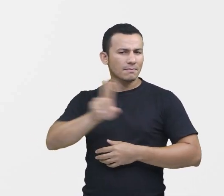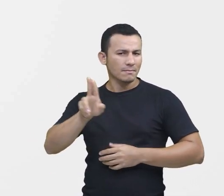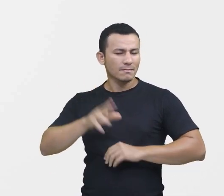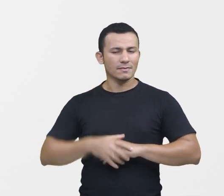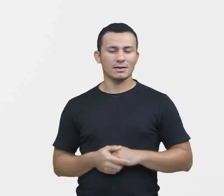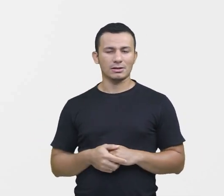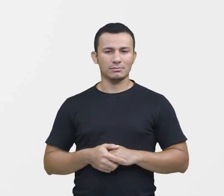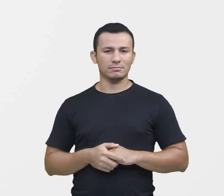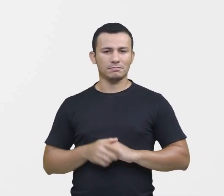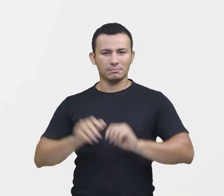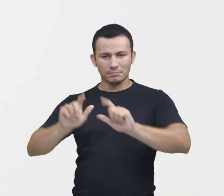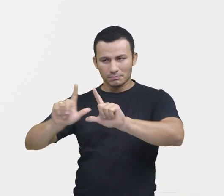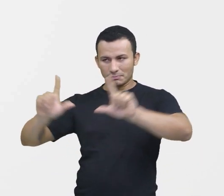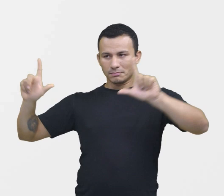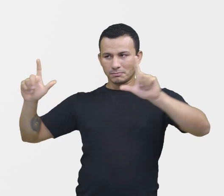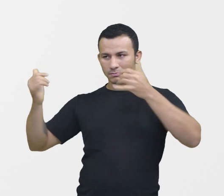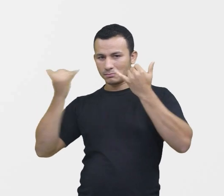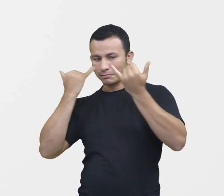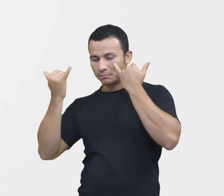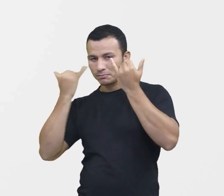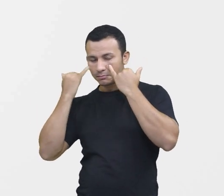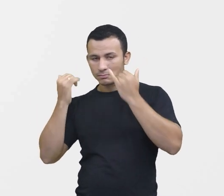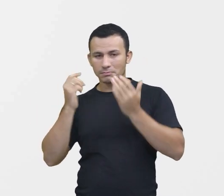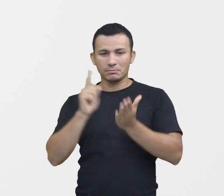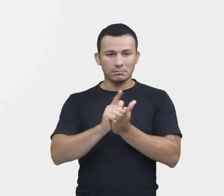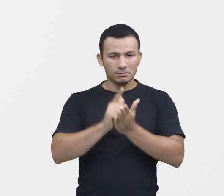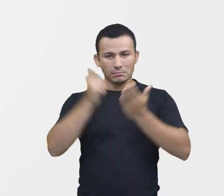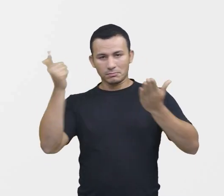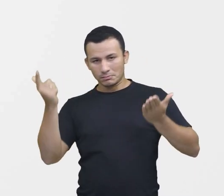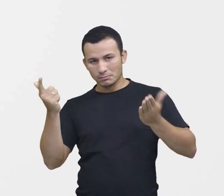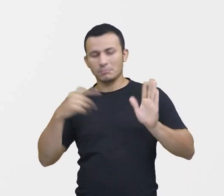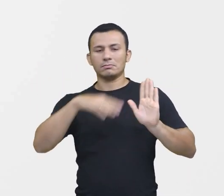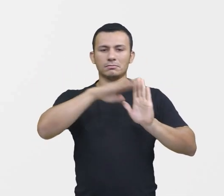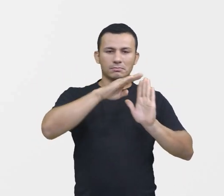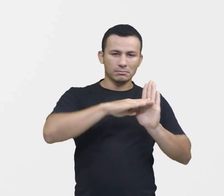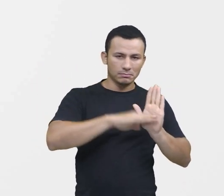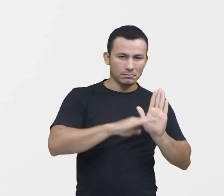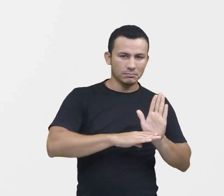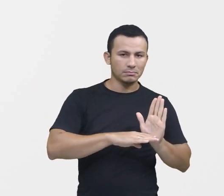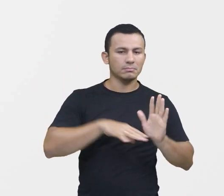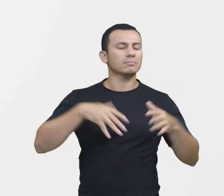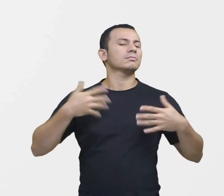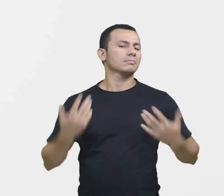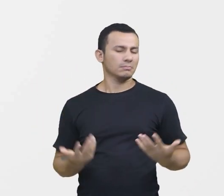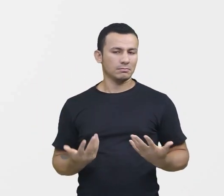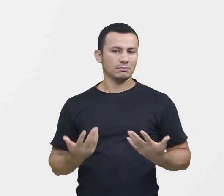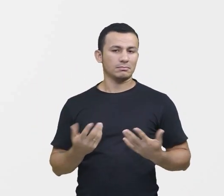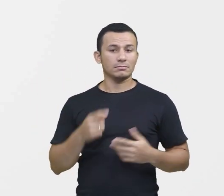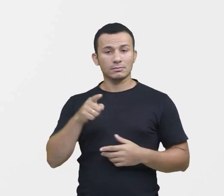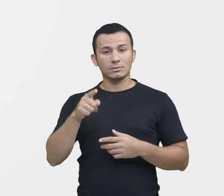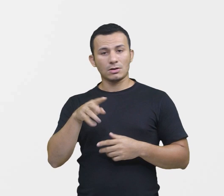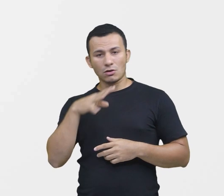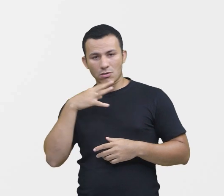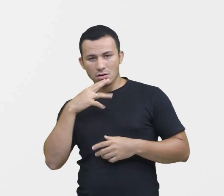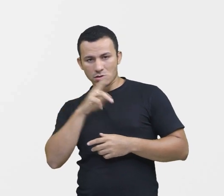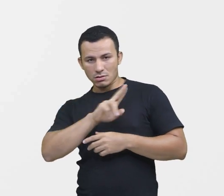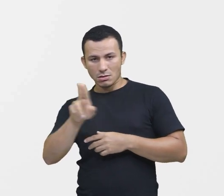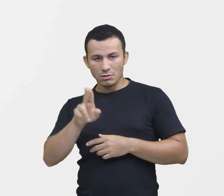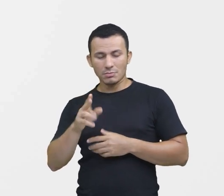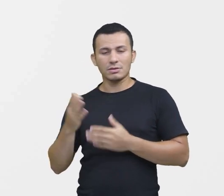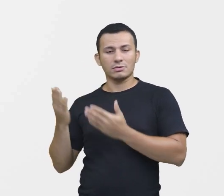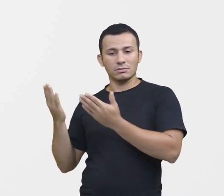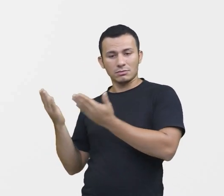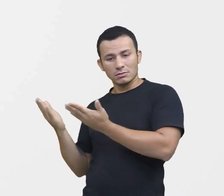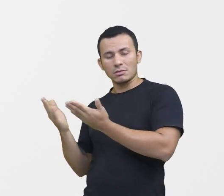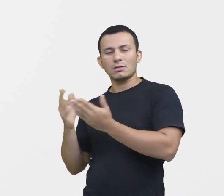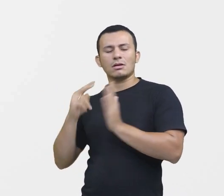cartaz? É um jornal, uma receita? O que, que é isso aí? Vocês vão identificar, vão